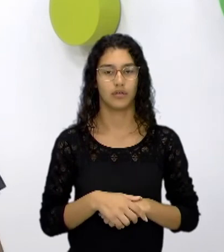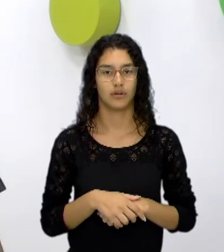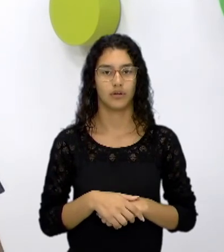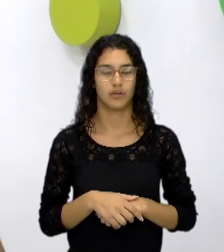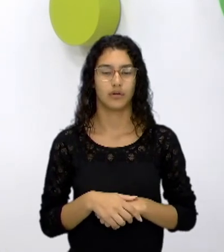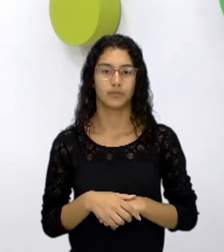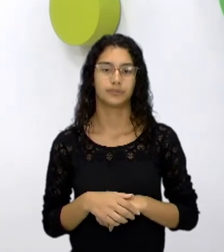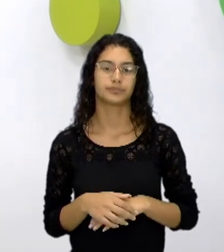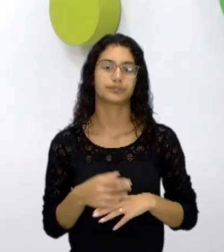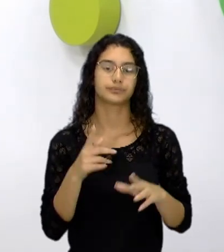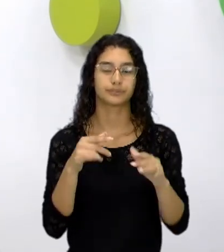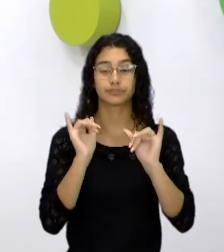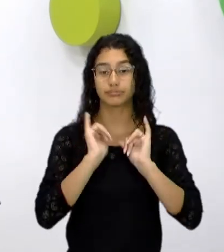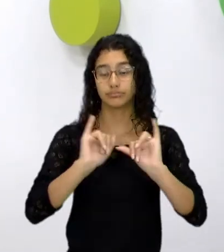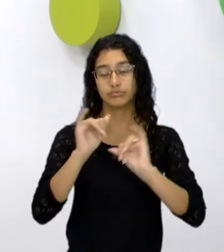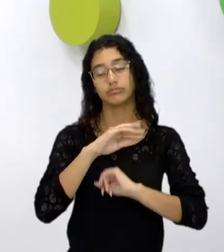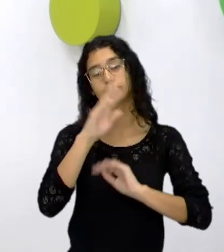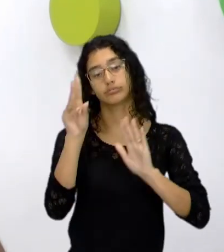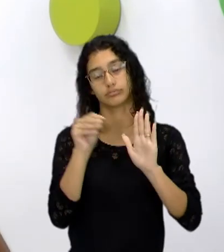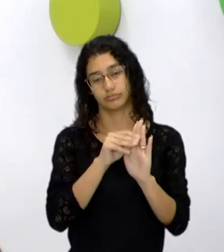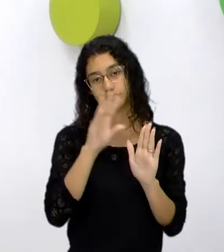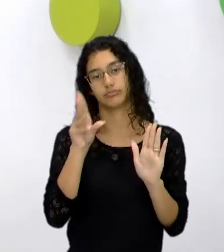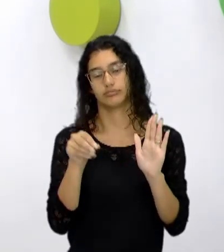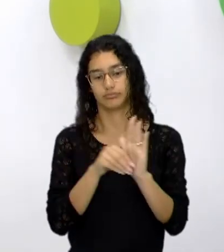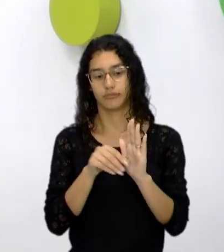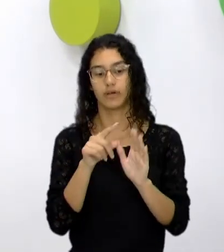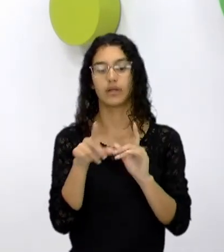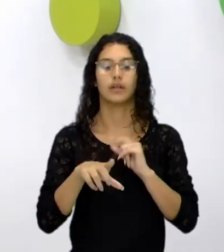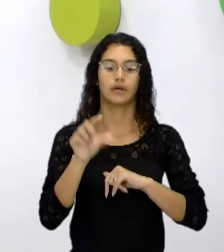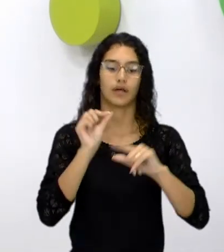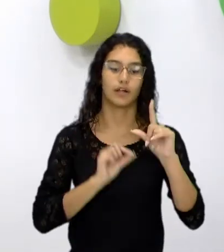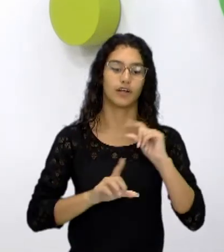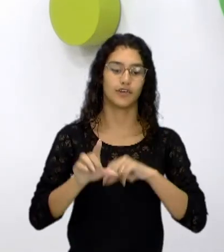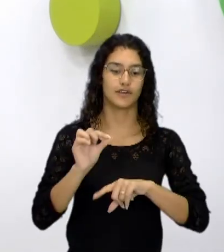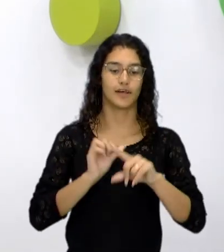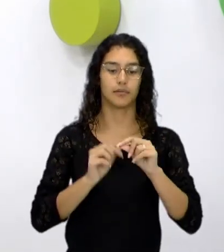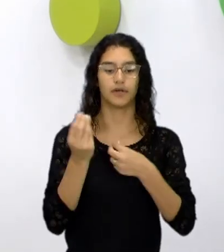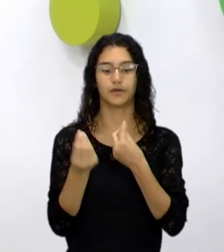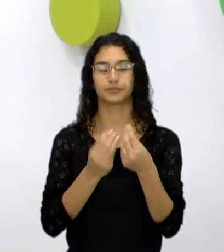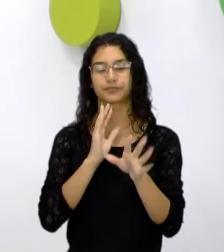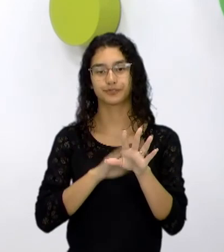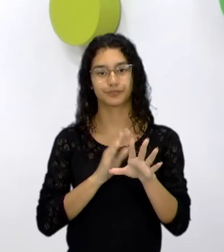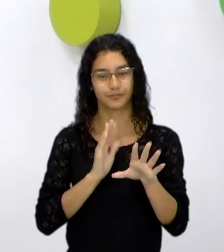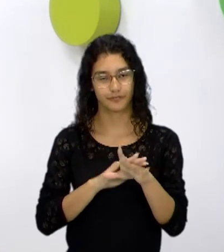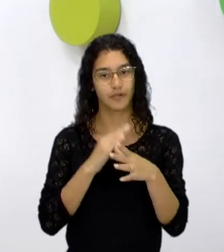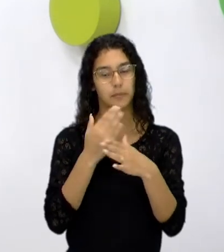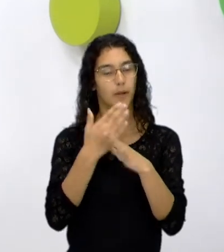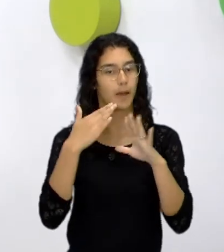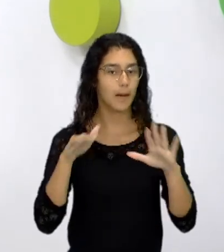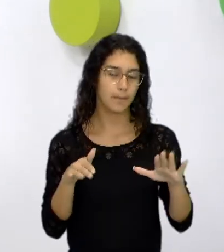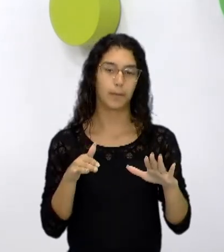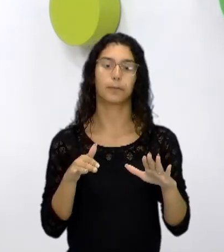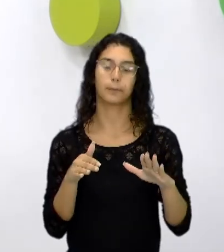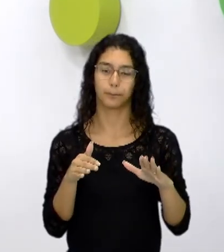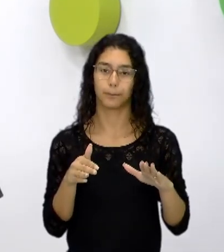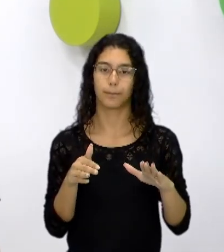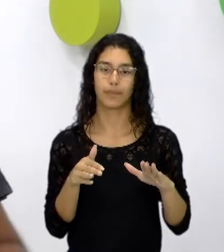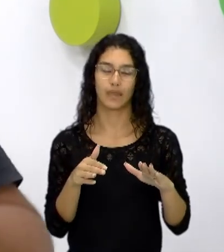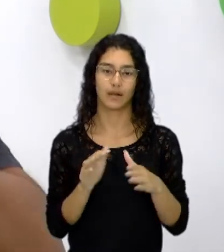tá? Então, são informações que vão chegando, e aí você que vai escolhendo como que você resolve a